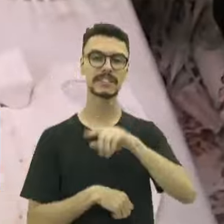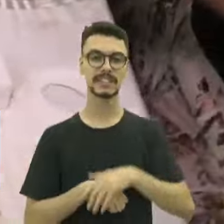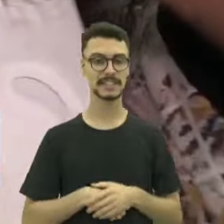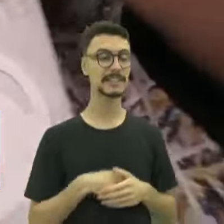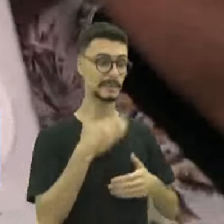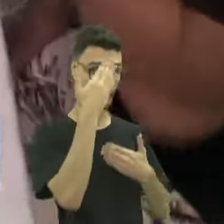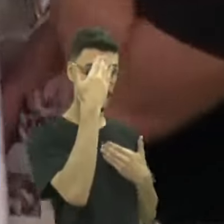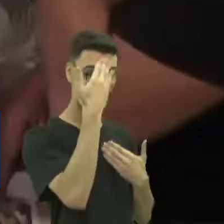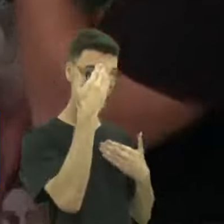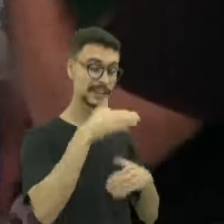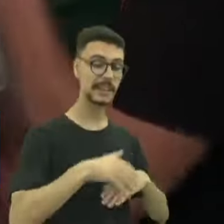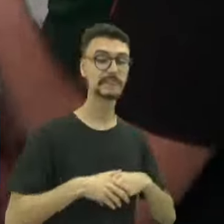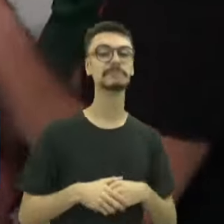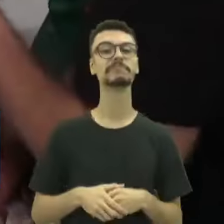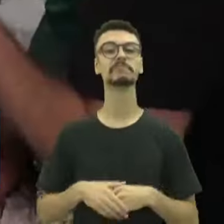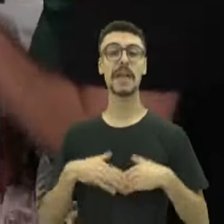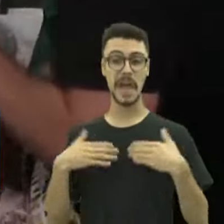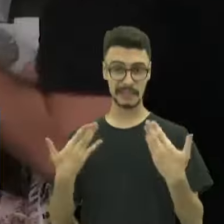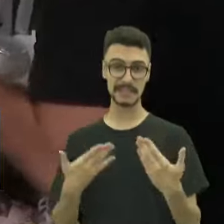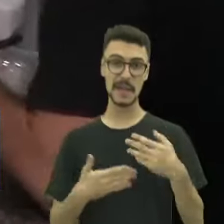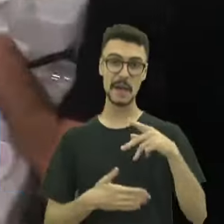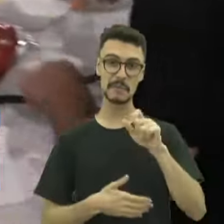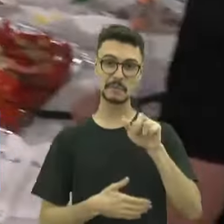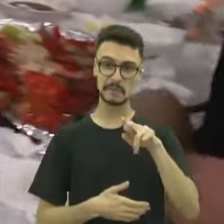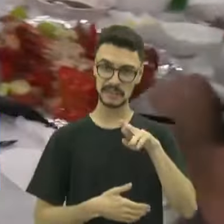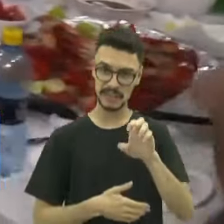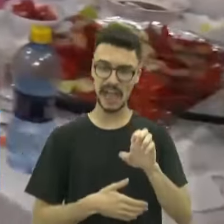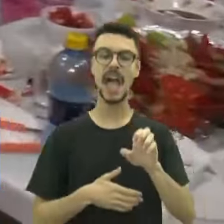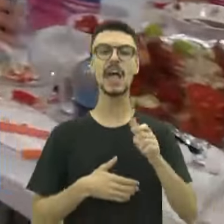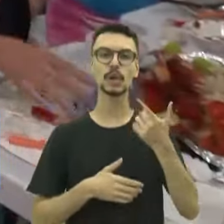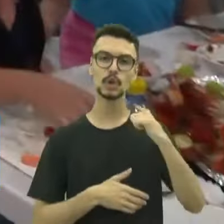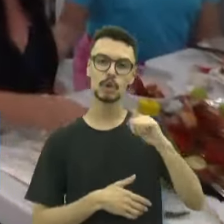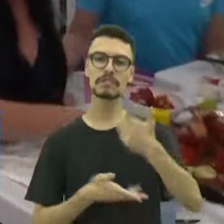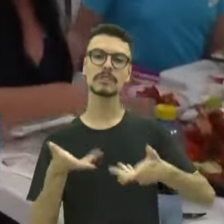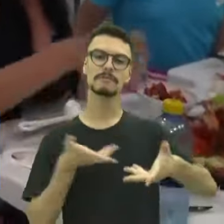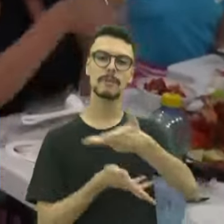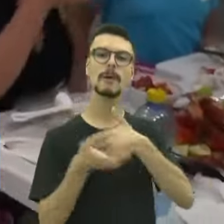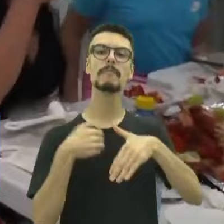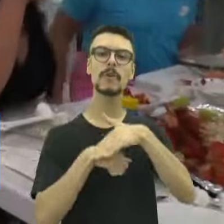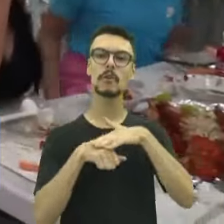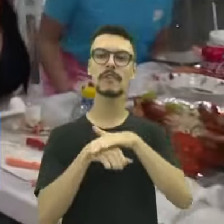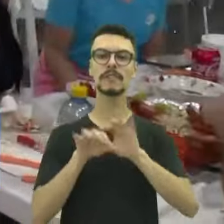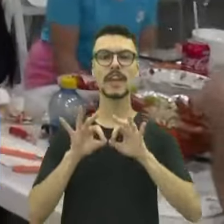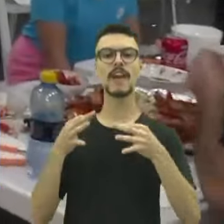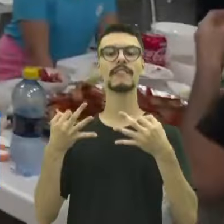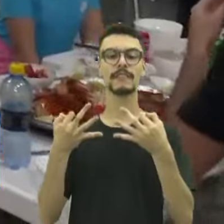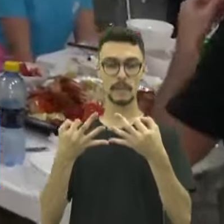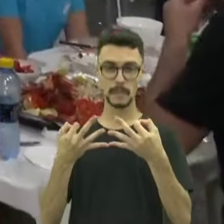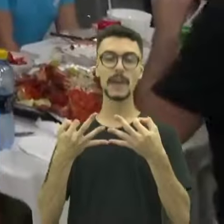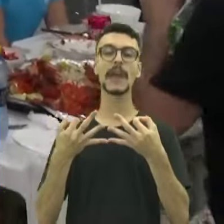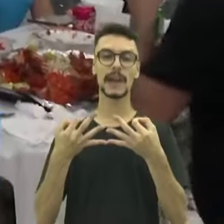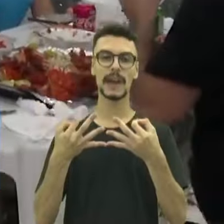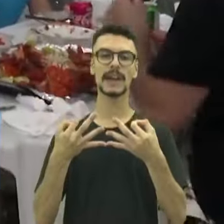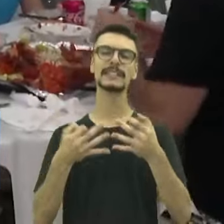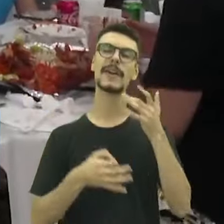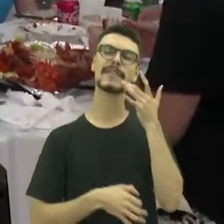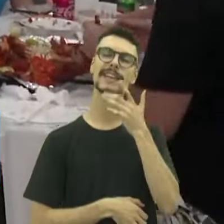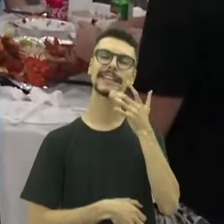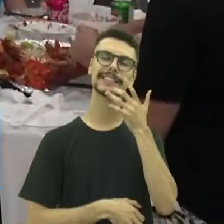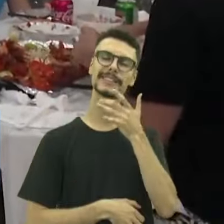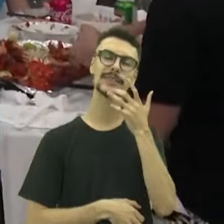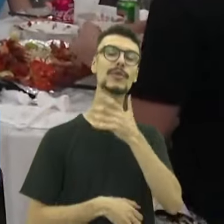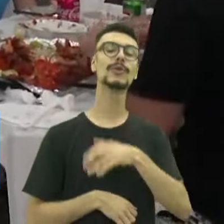obrigada. Fechou, Pierre. Deu tempo, viu? Aqui, olha, conversamos já com a família aqui. Tá delicioso. Olha,